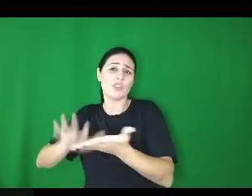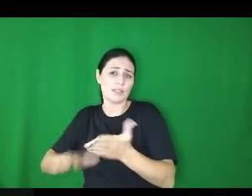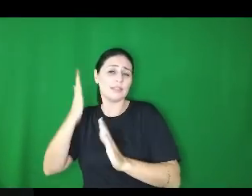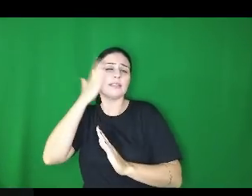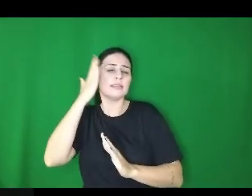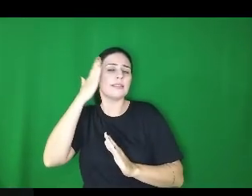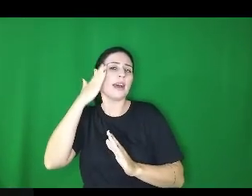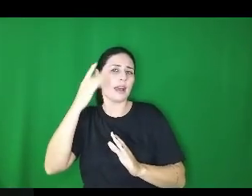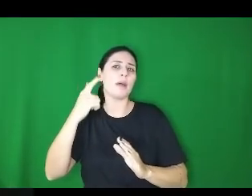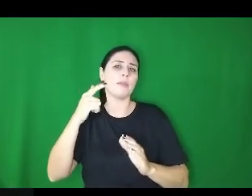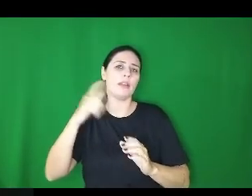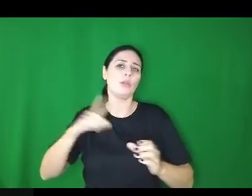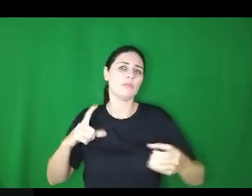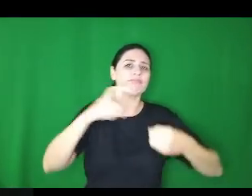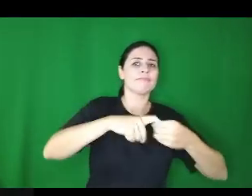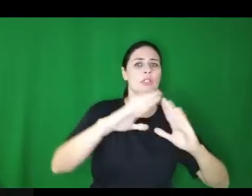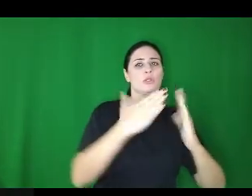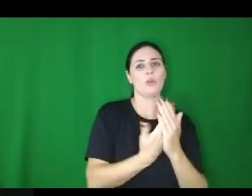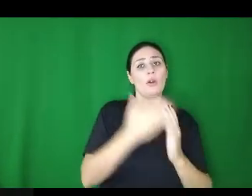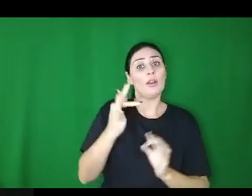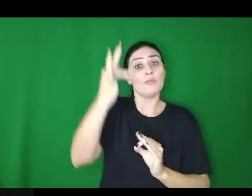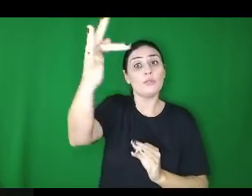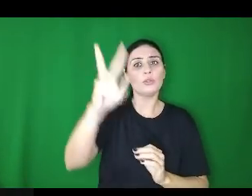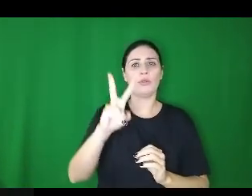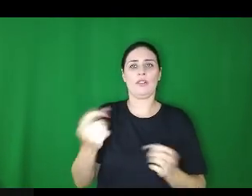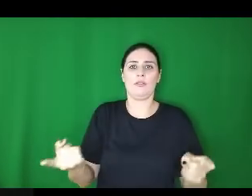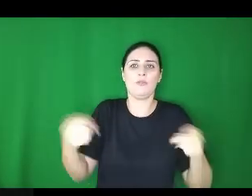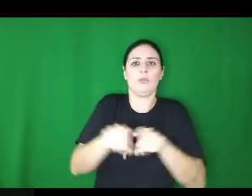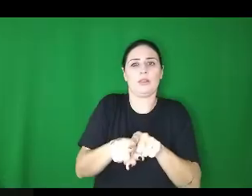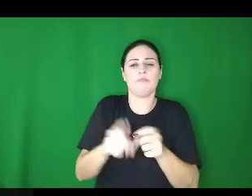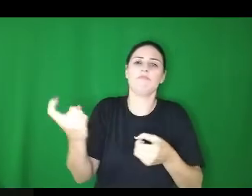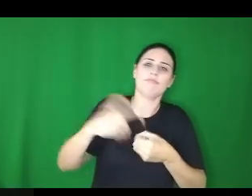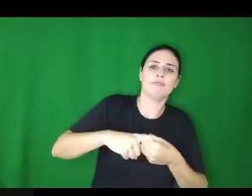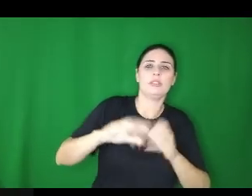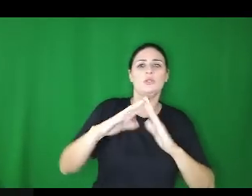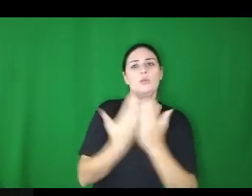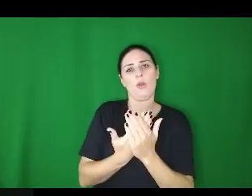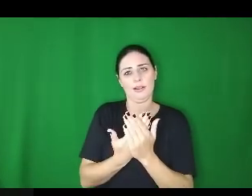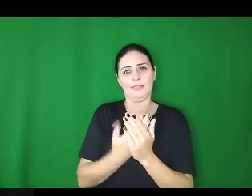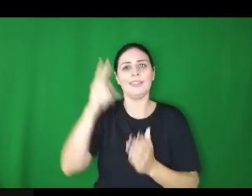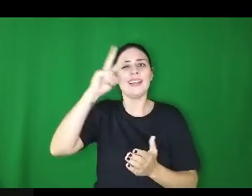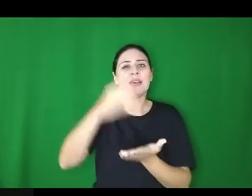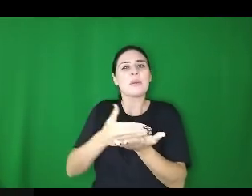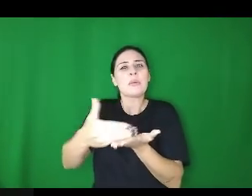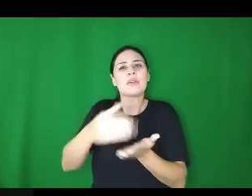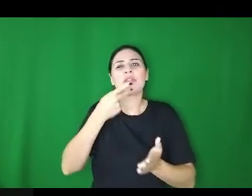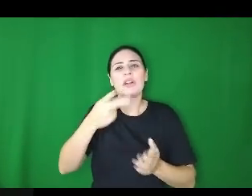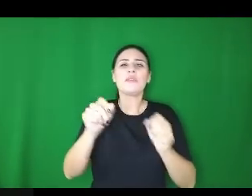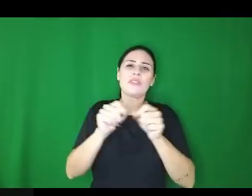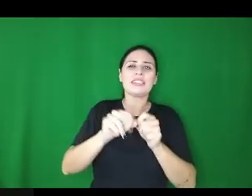mas a situação do momento adiou isso, né? No início da